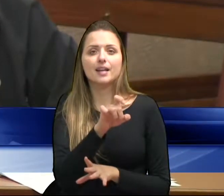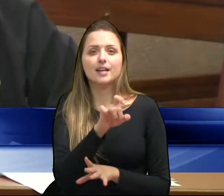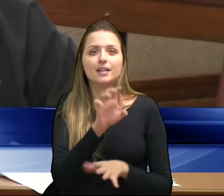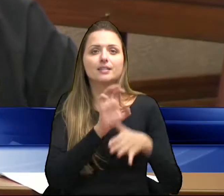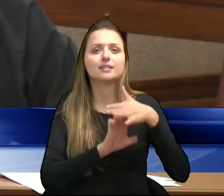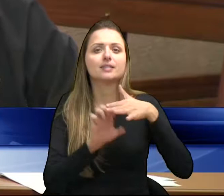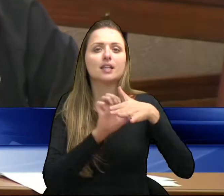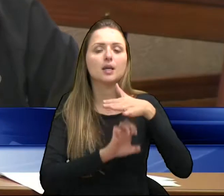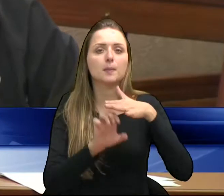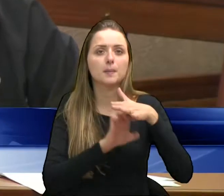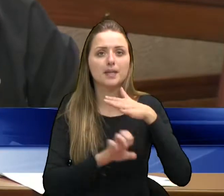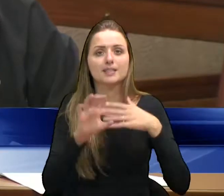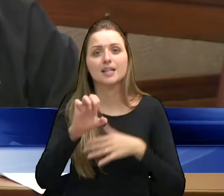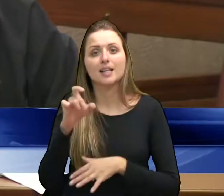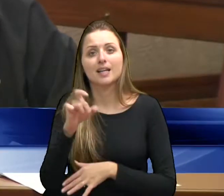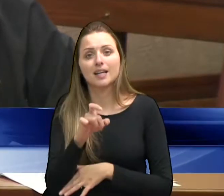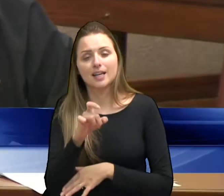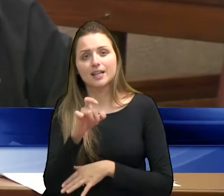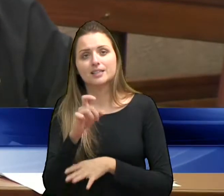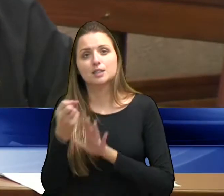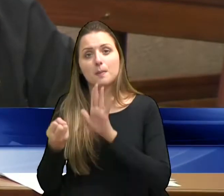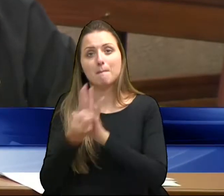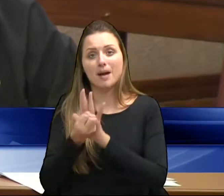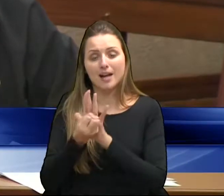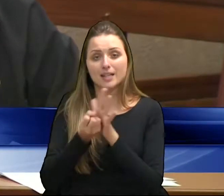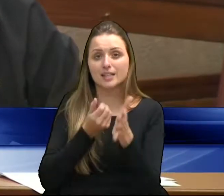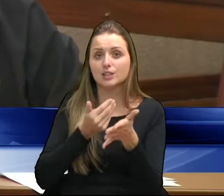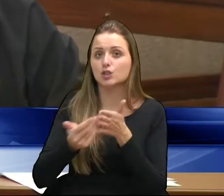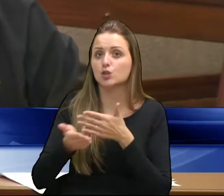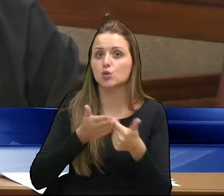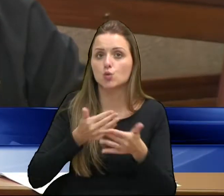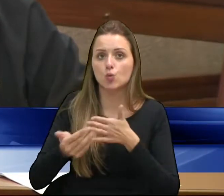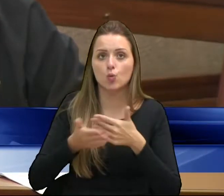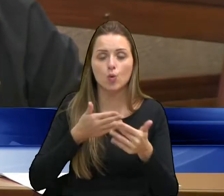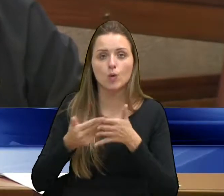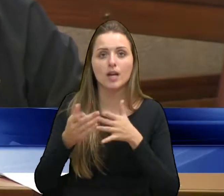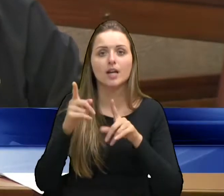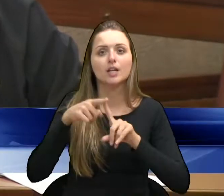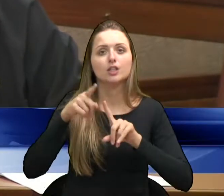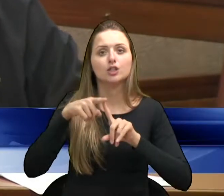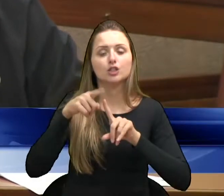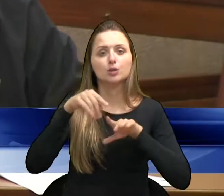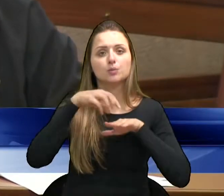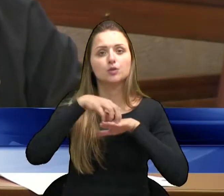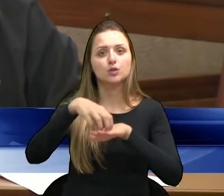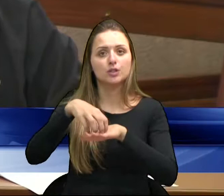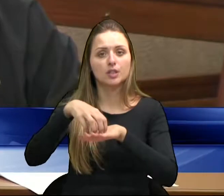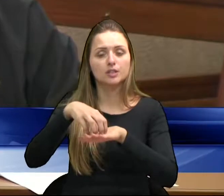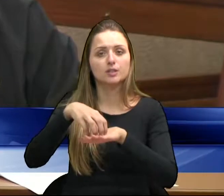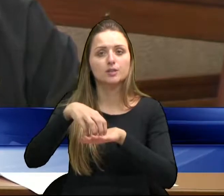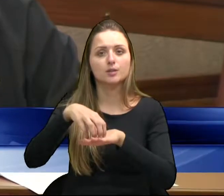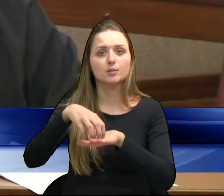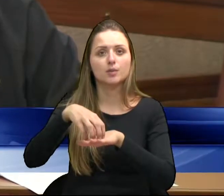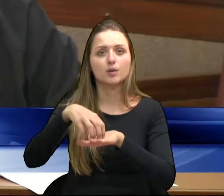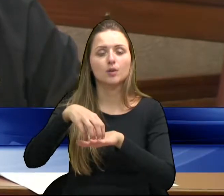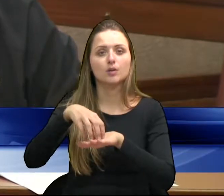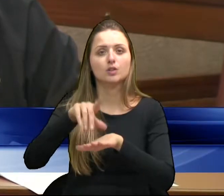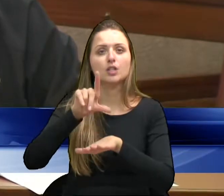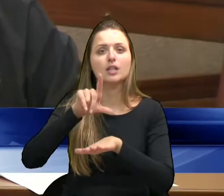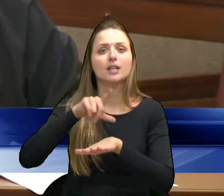ex-permissionários, ex-concessionários de qualquer modalidade de transporte que tenha havido...